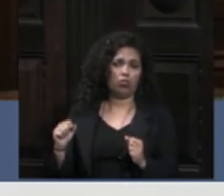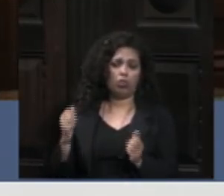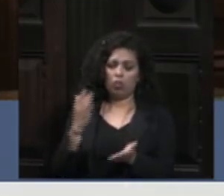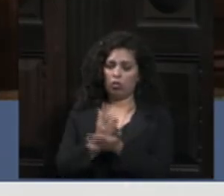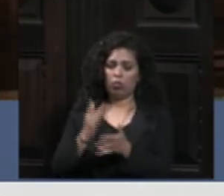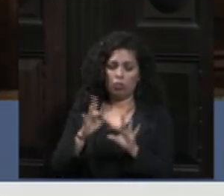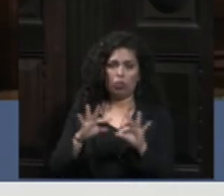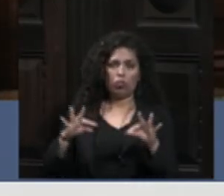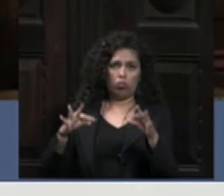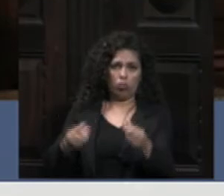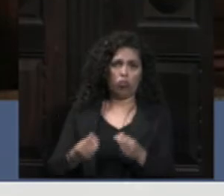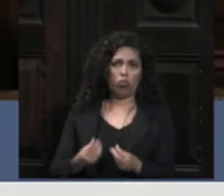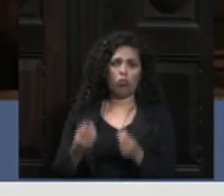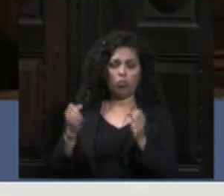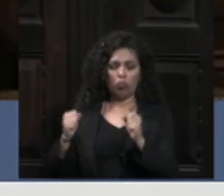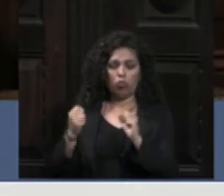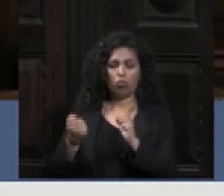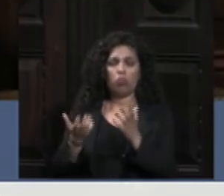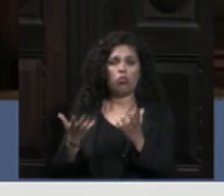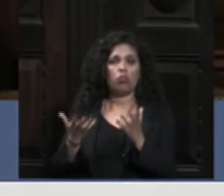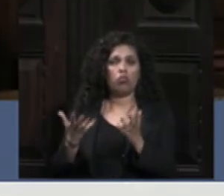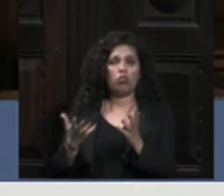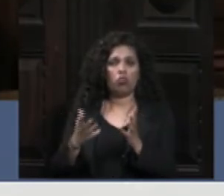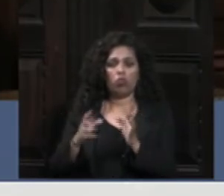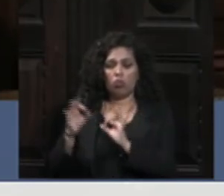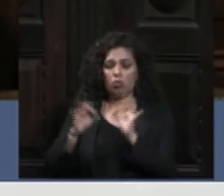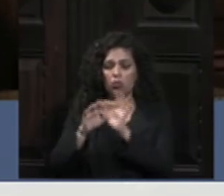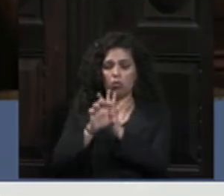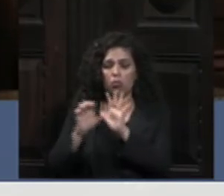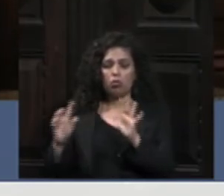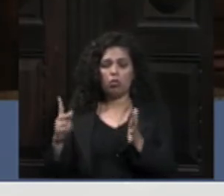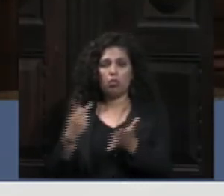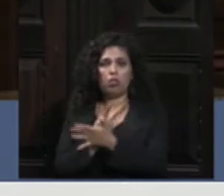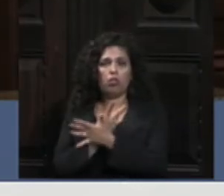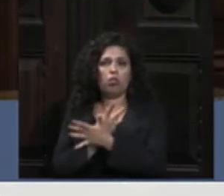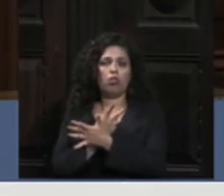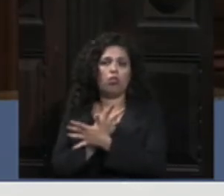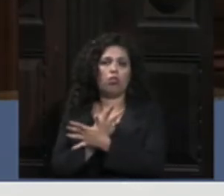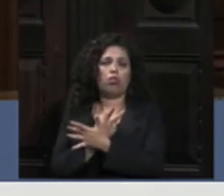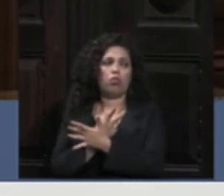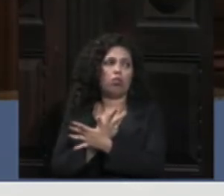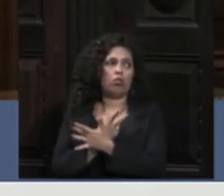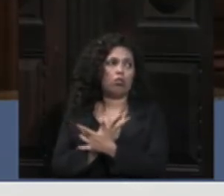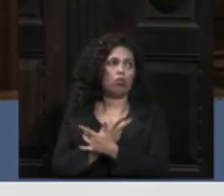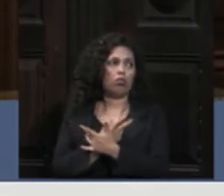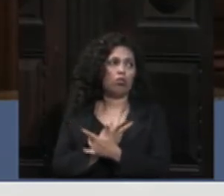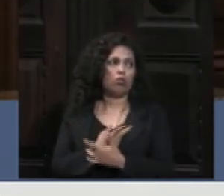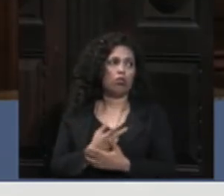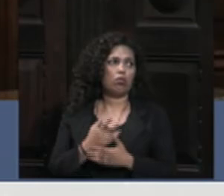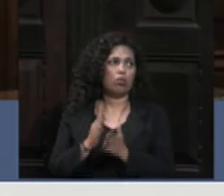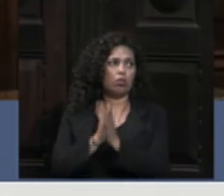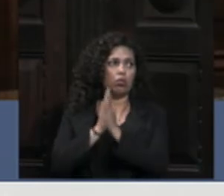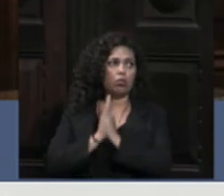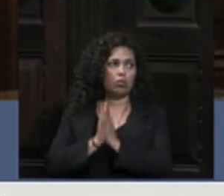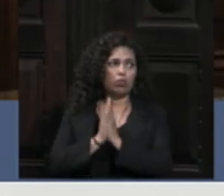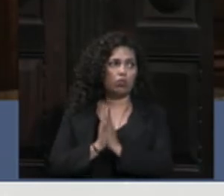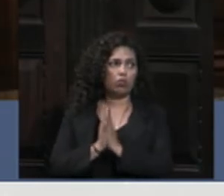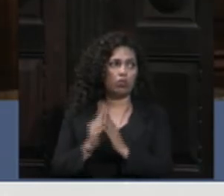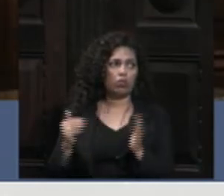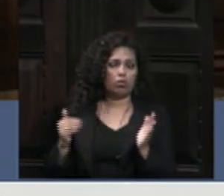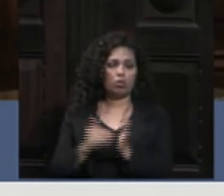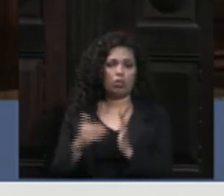FAETEC, porque pode querer continuar ele próprio controlando o governo. Eu não sei se aqueles que até